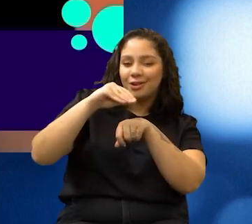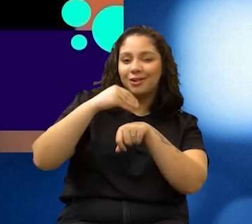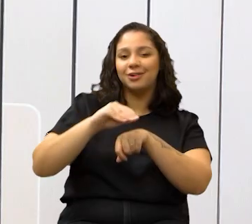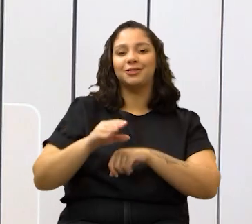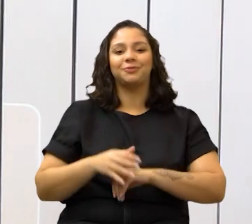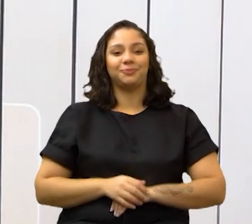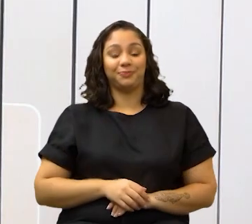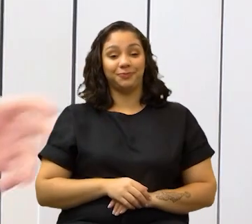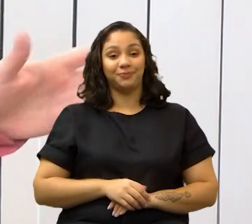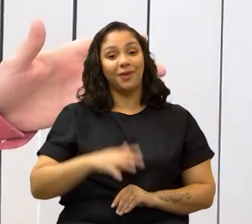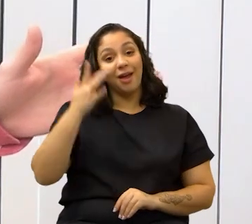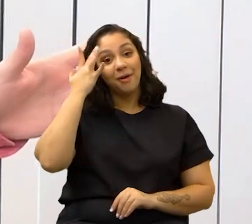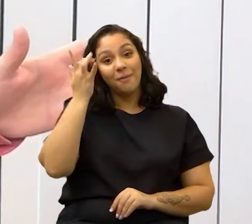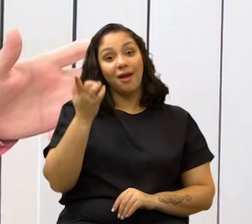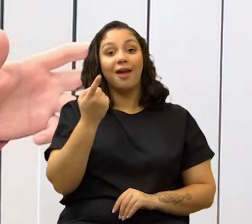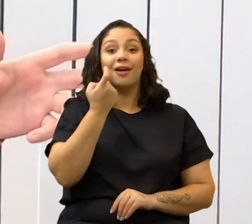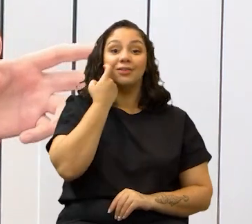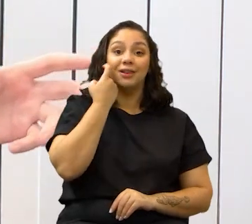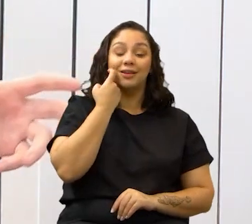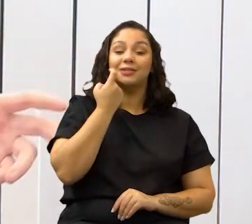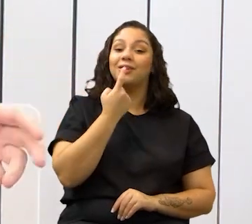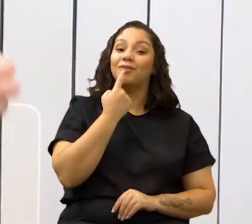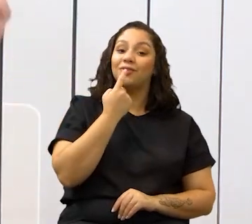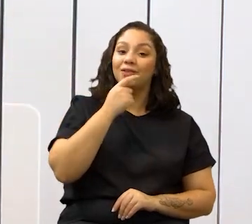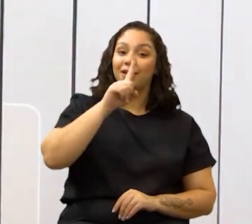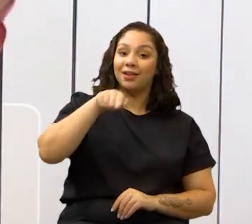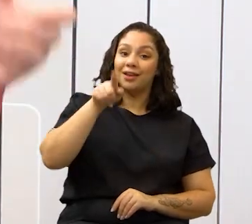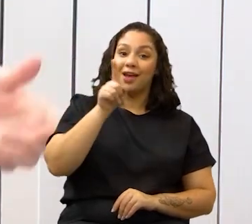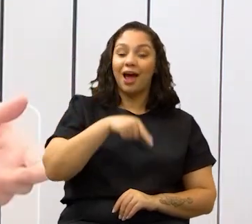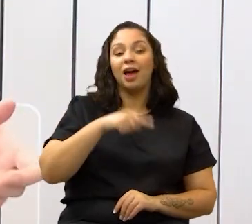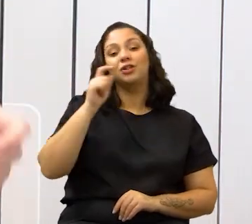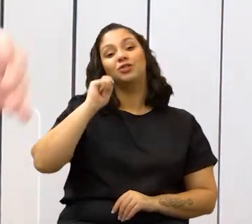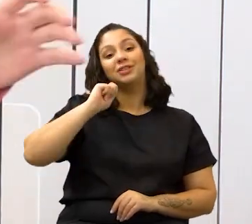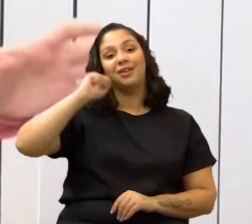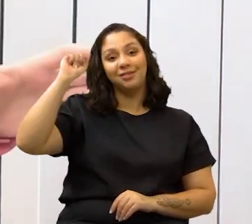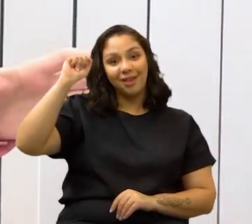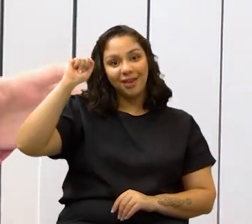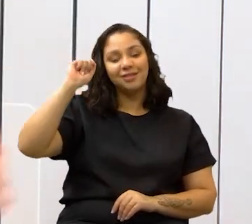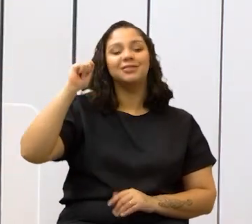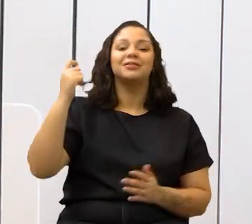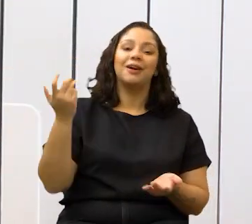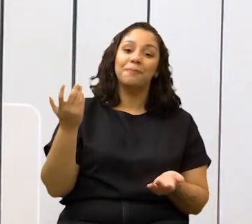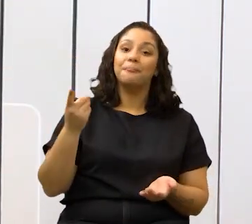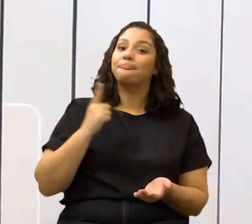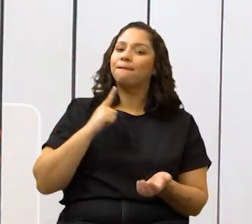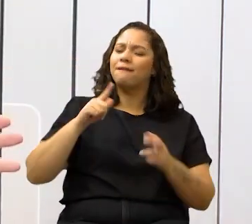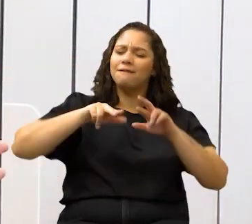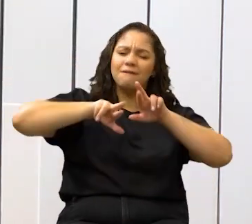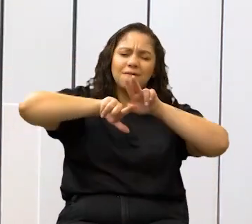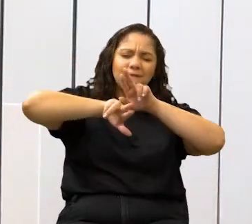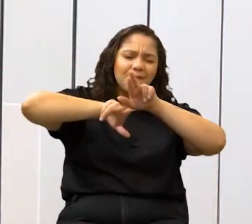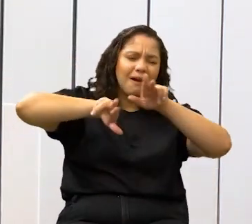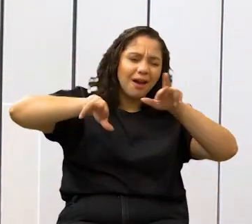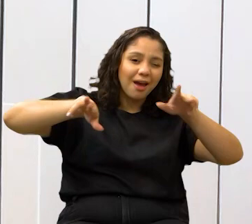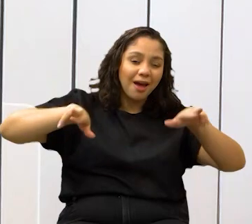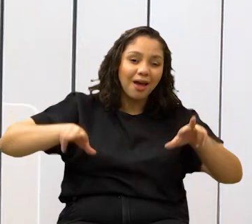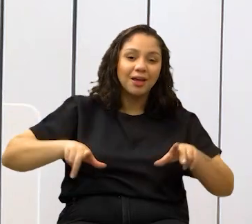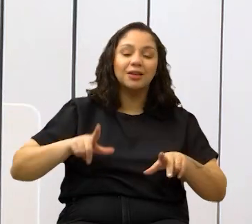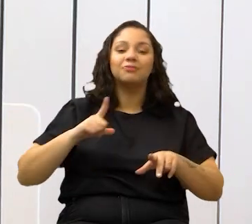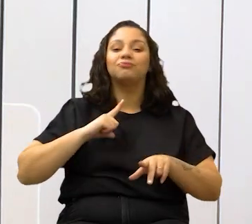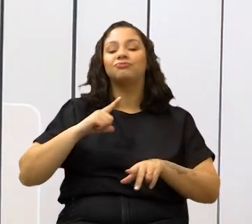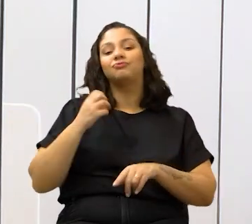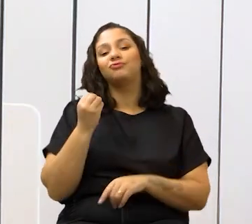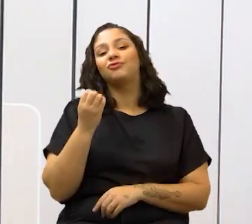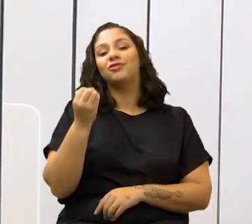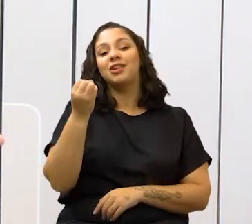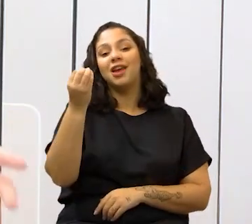dicas. Amanhã, sexta-feira, é feriado, dia de Tiradentes, e com isso milhares de pessoas vão